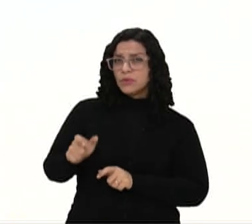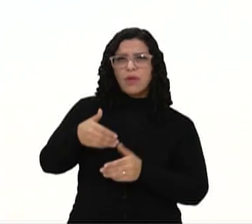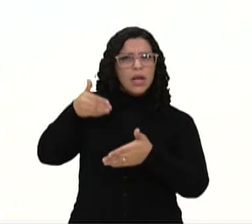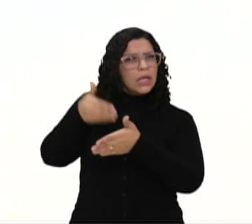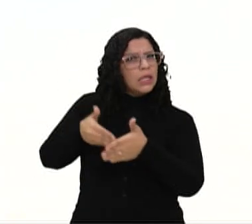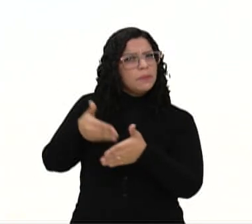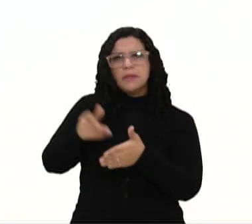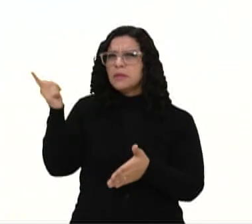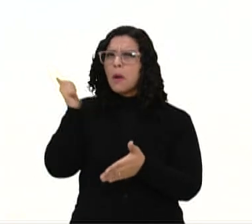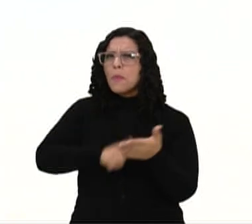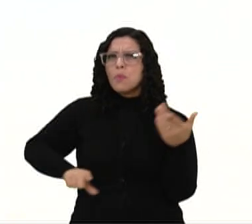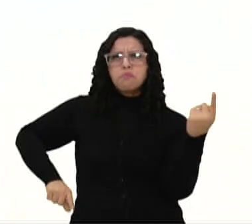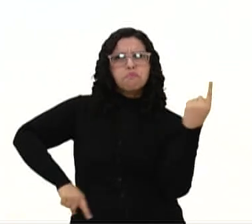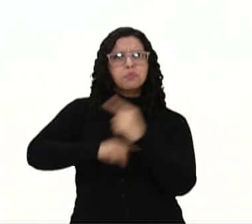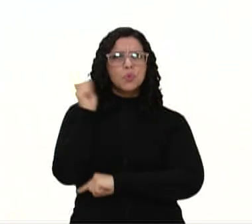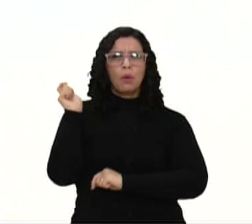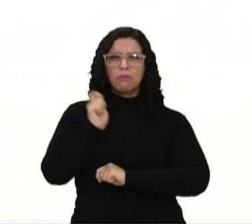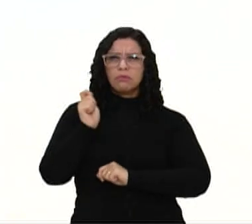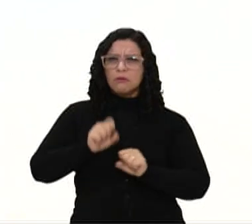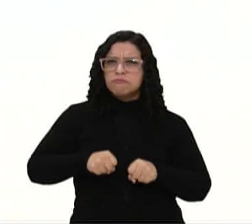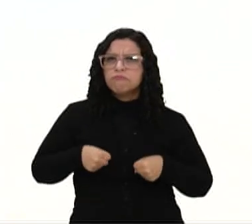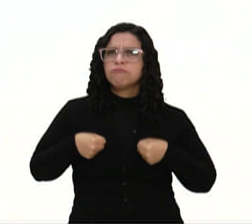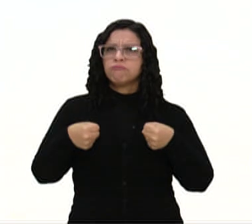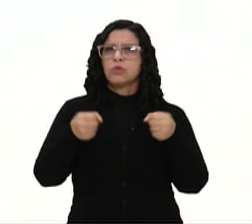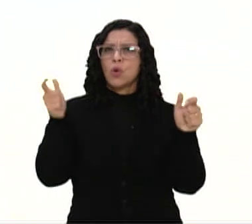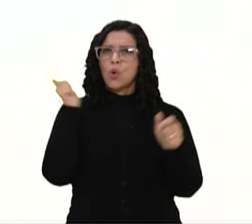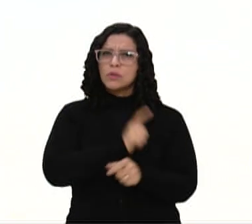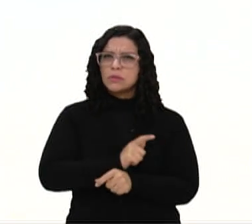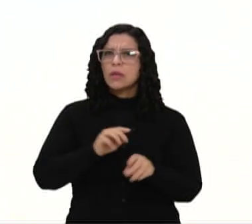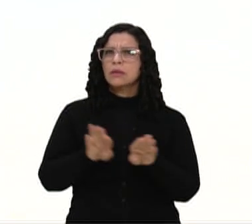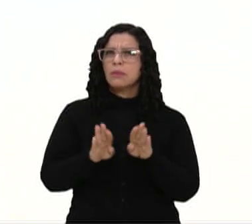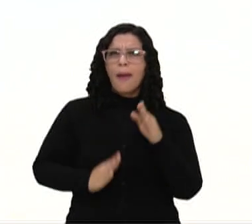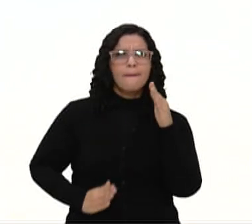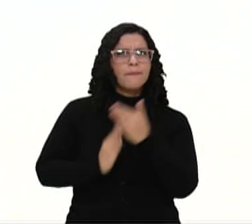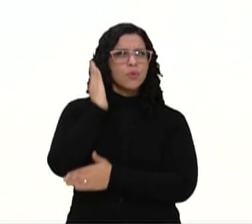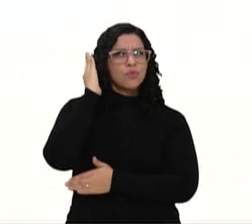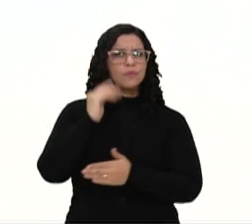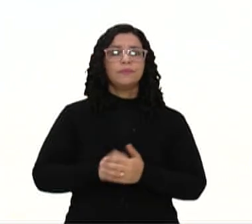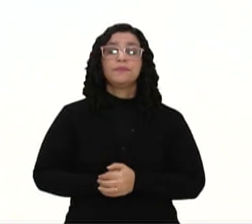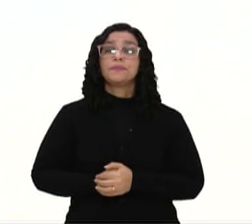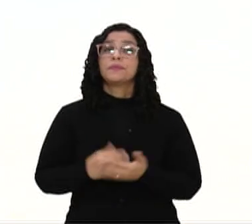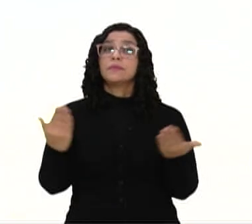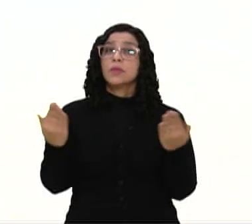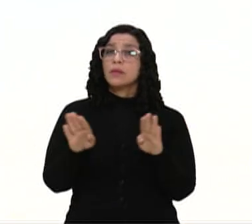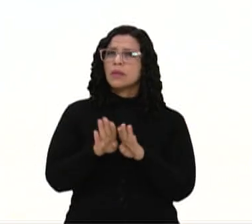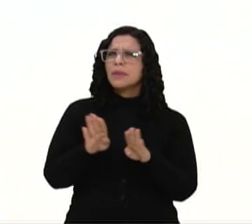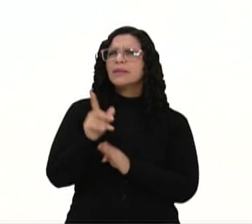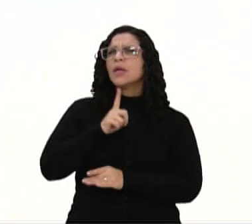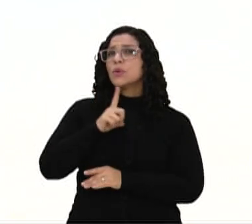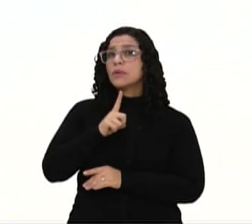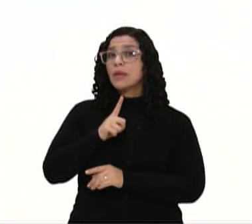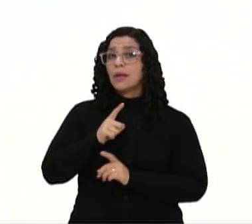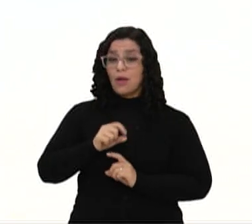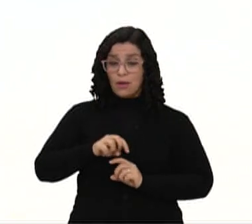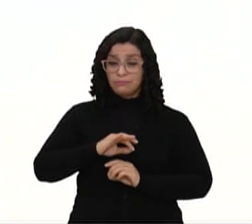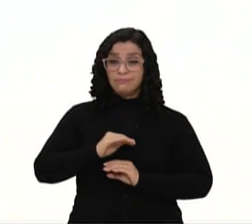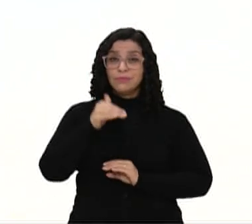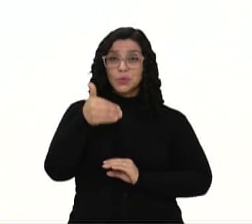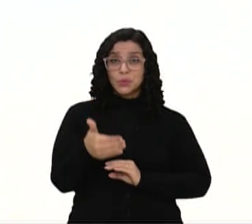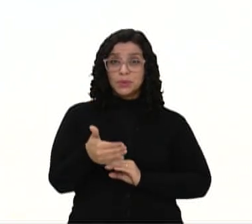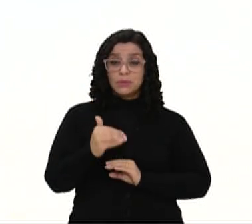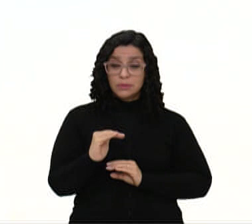ter limites, ir além dos limites, ultrapassar os limites. E começamos aqui na primeira